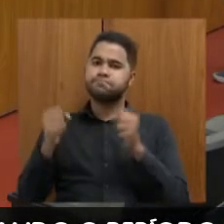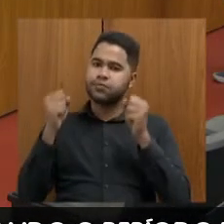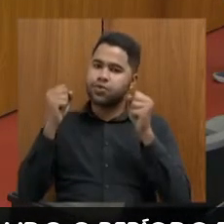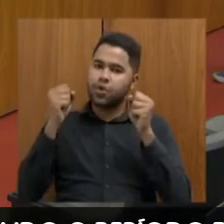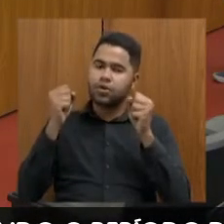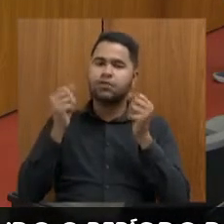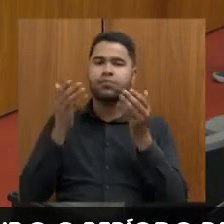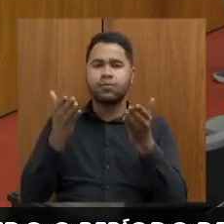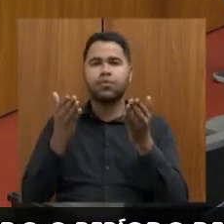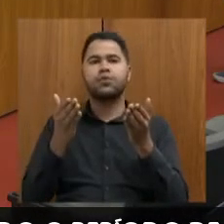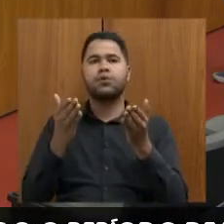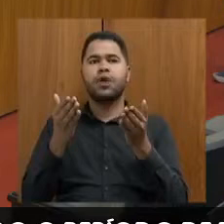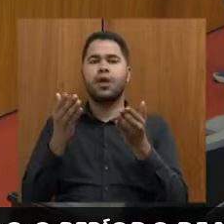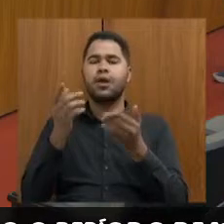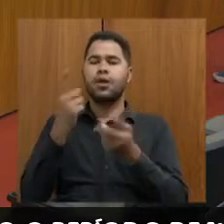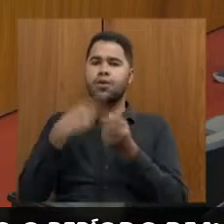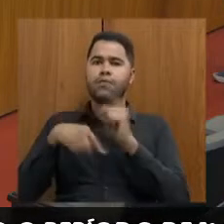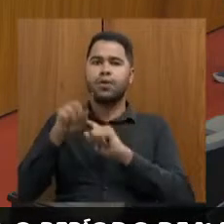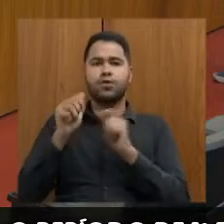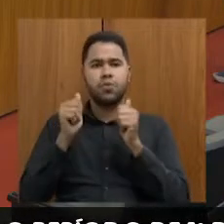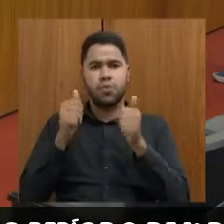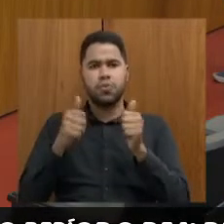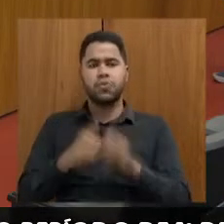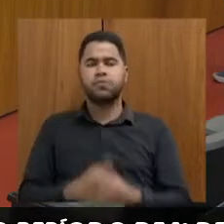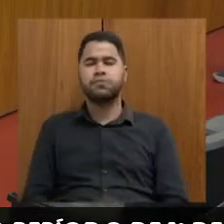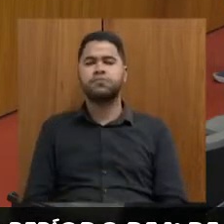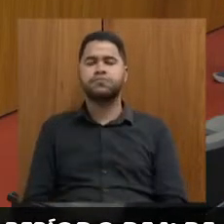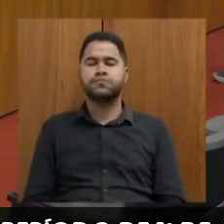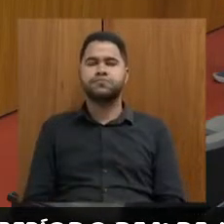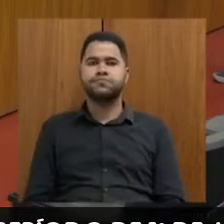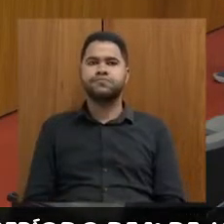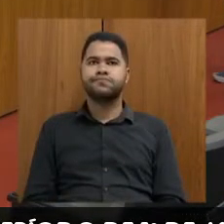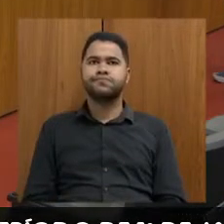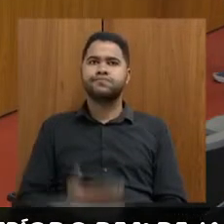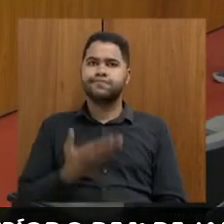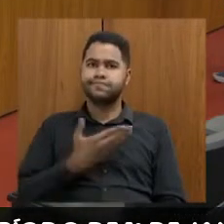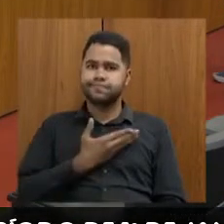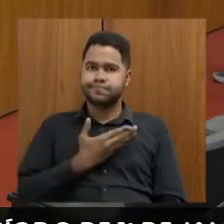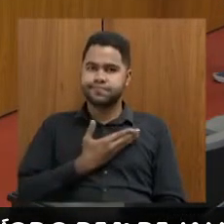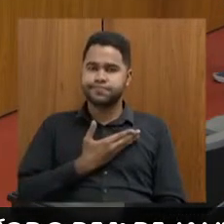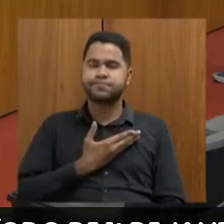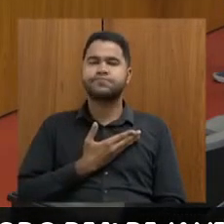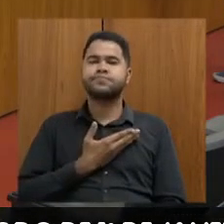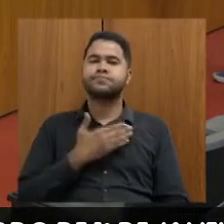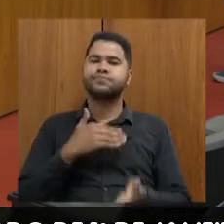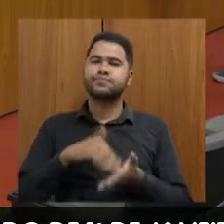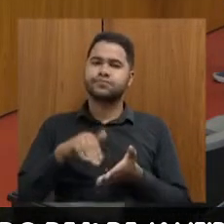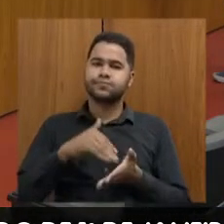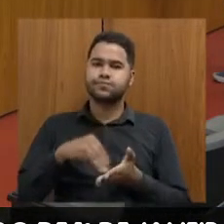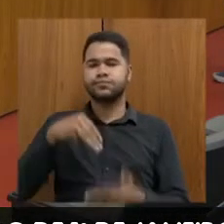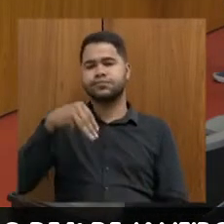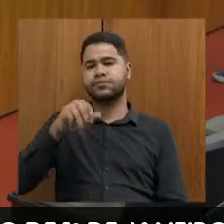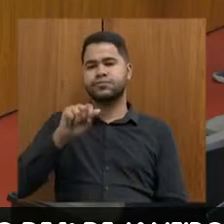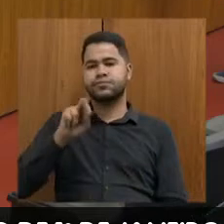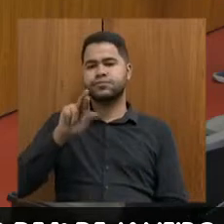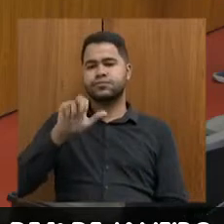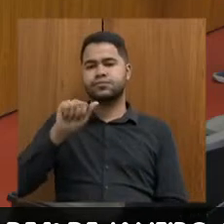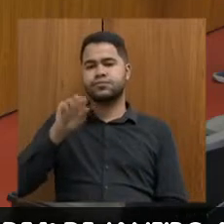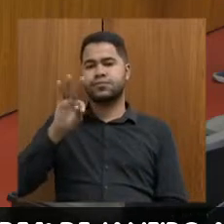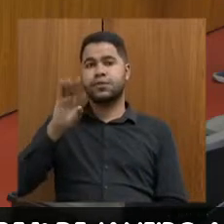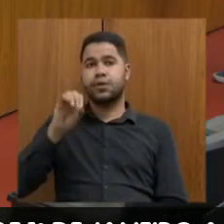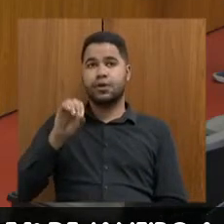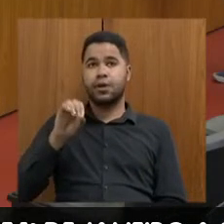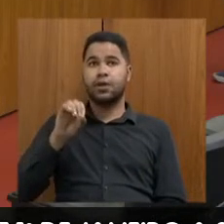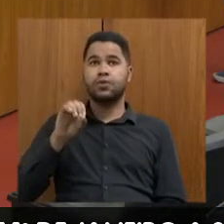recuperação que graças a Deus foi completa é caríssimo amigo secretário marcato show dispõe